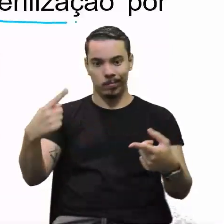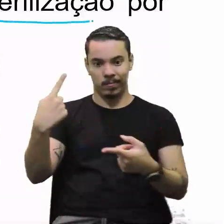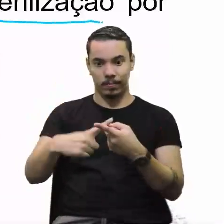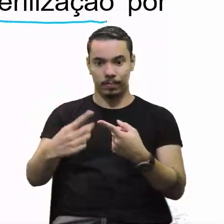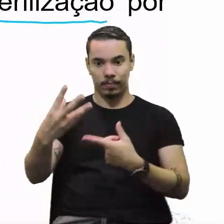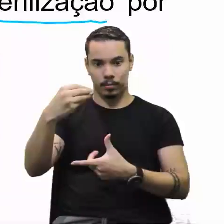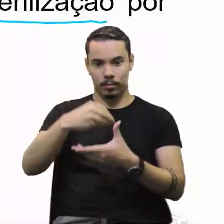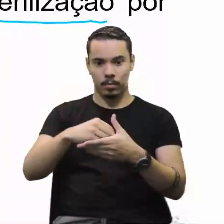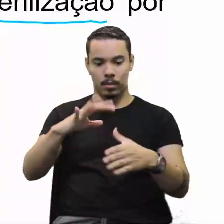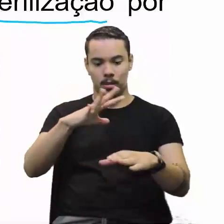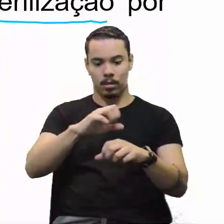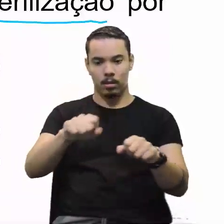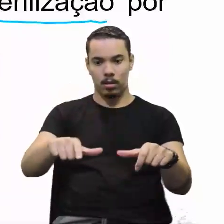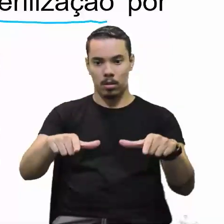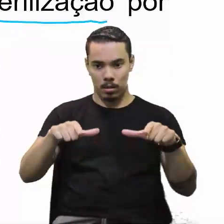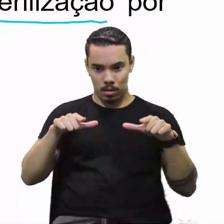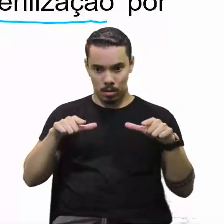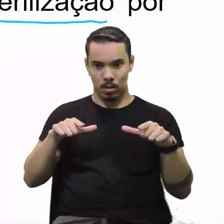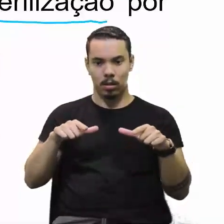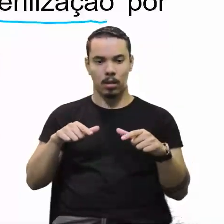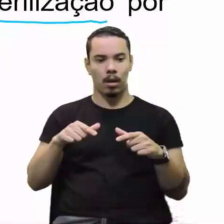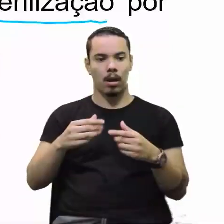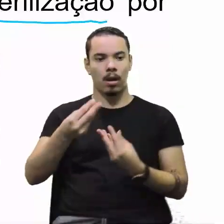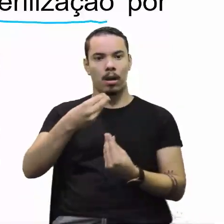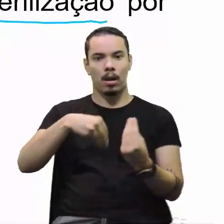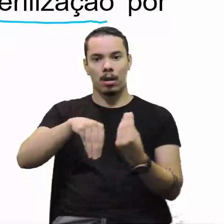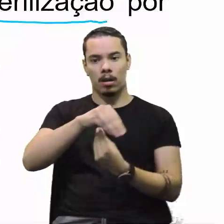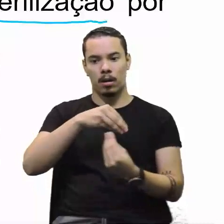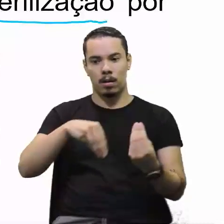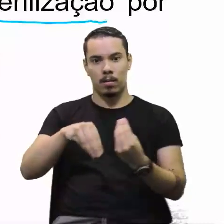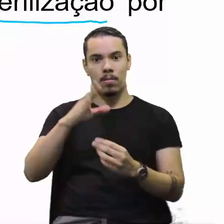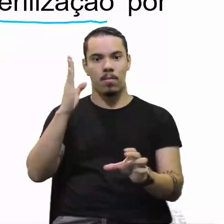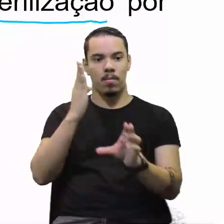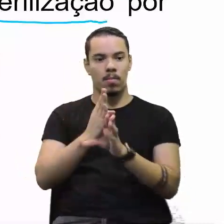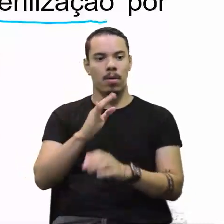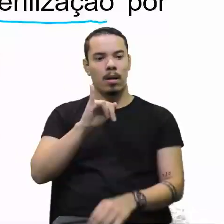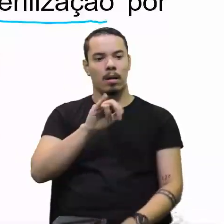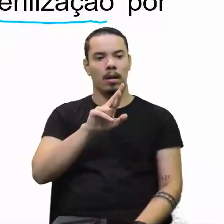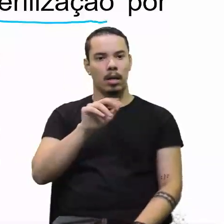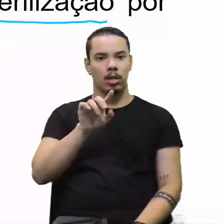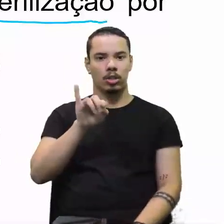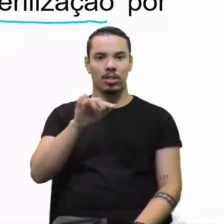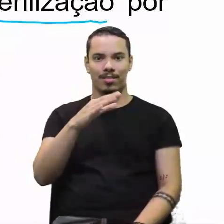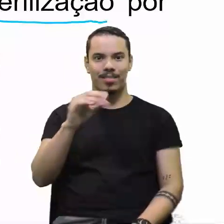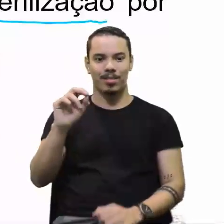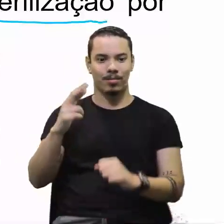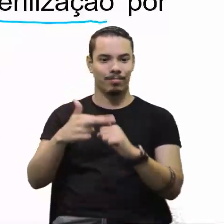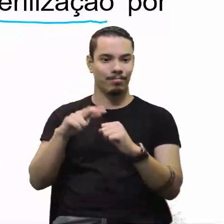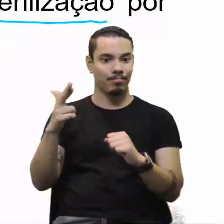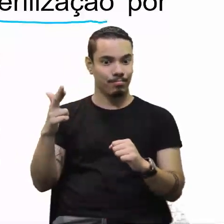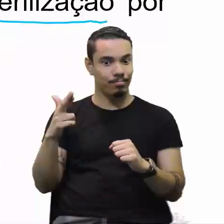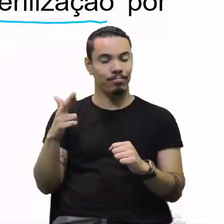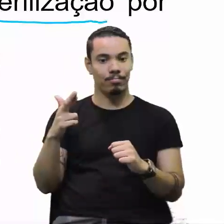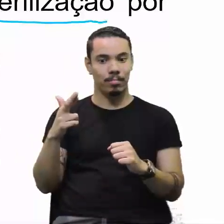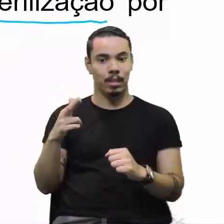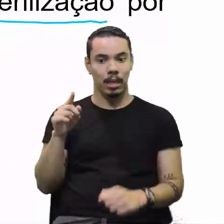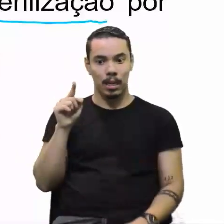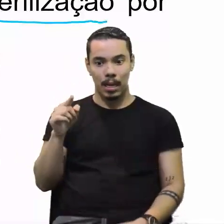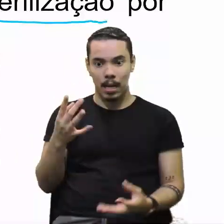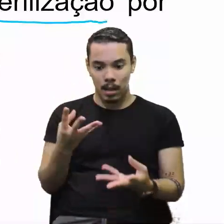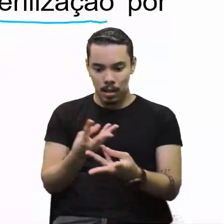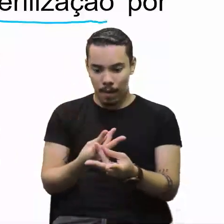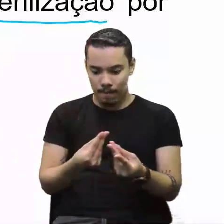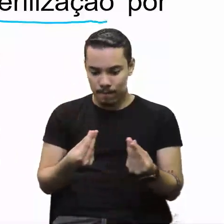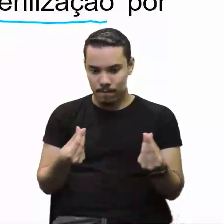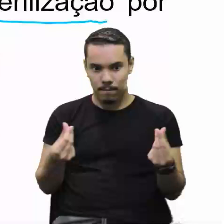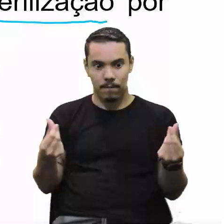um certificado de esterilização por irradiação. Olha só. Ele está